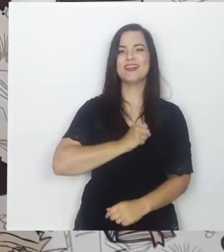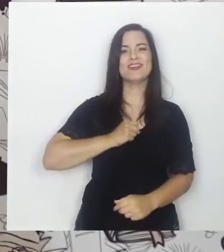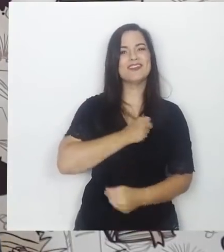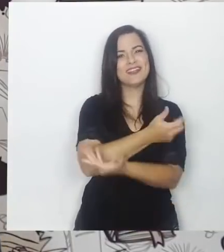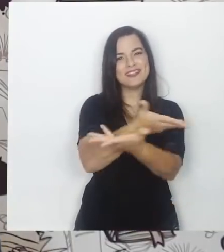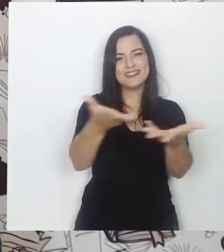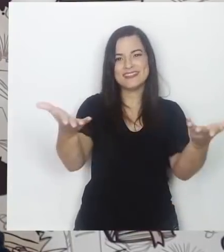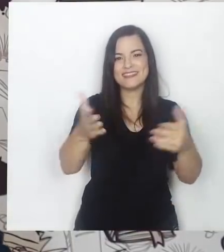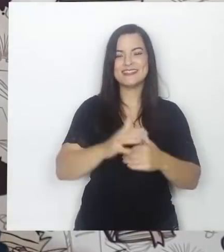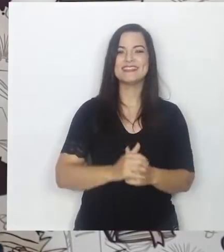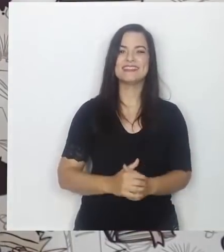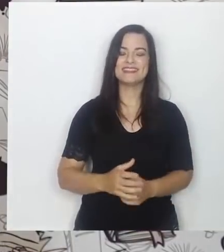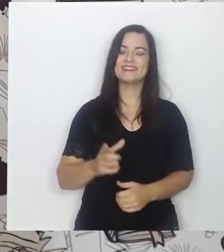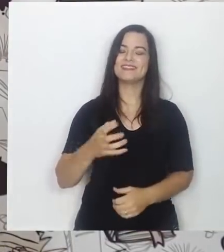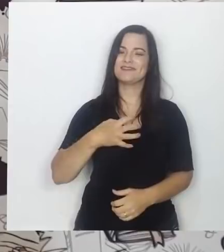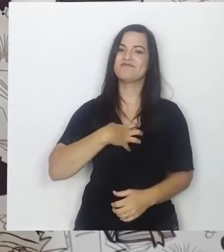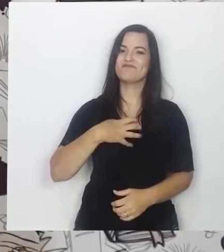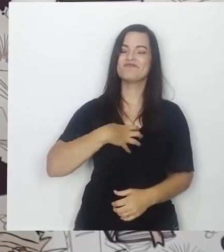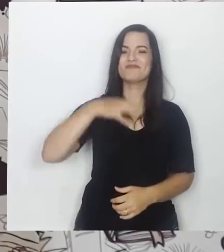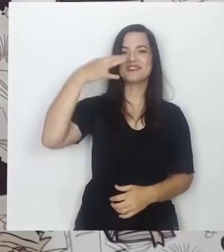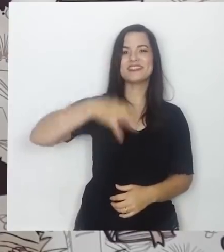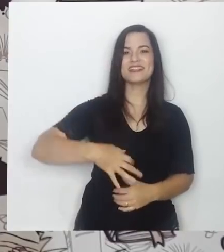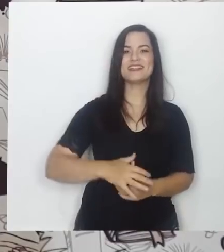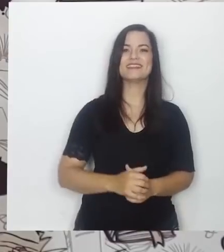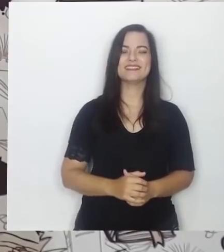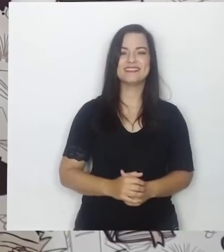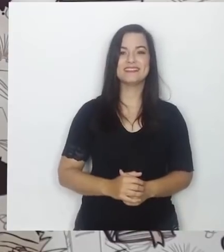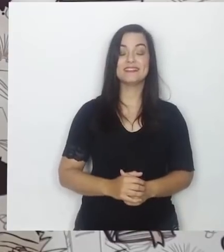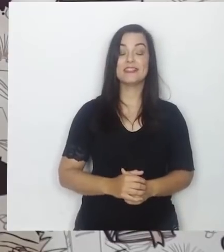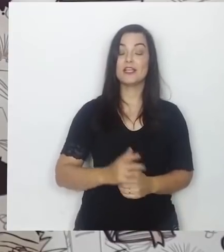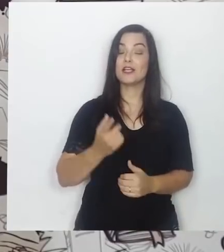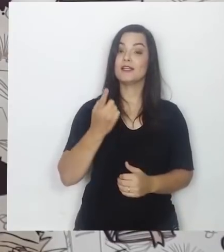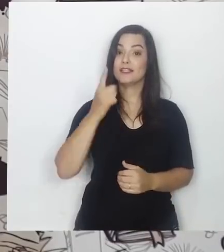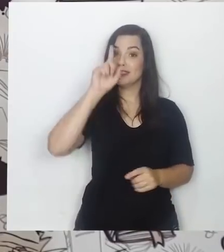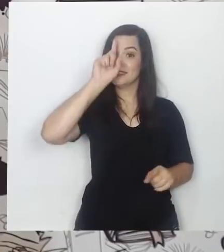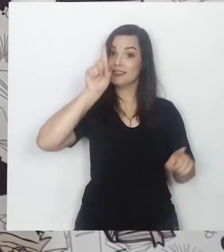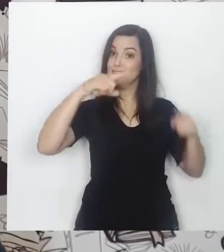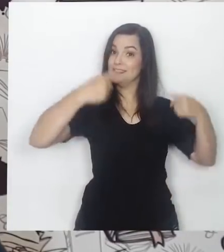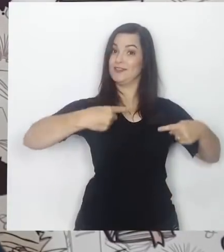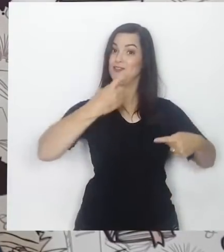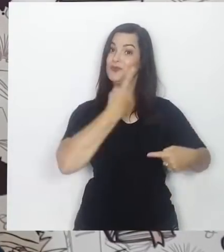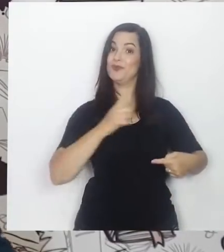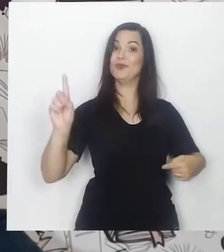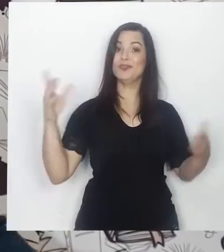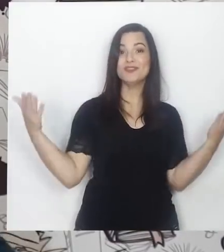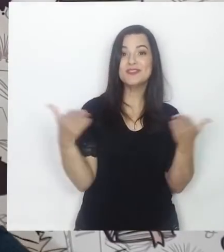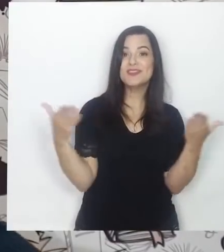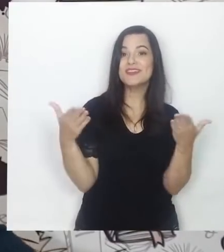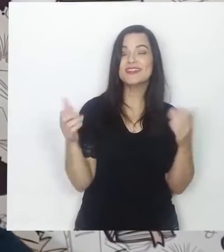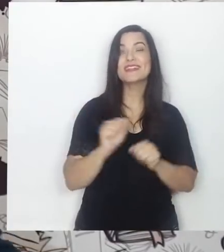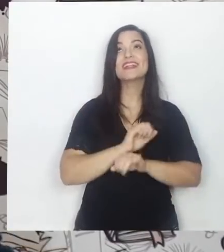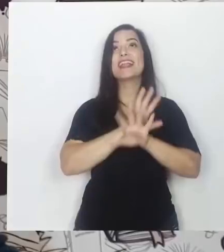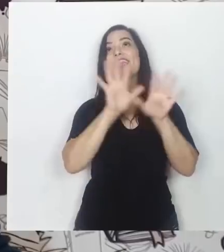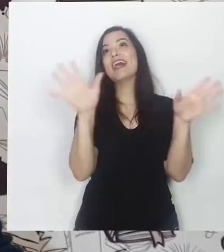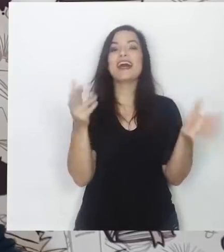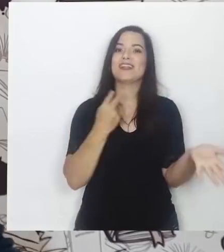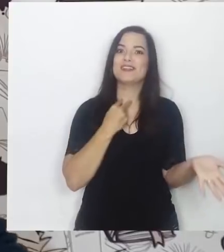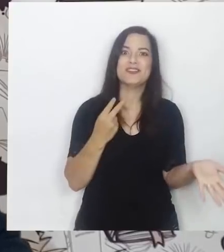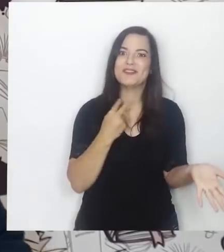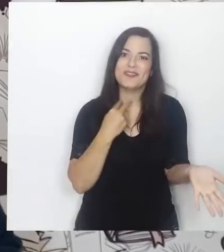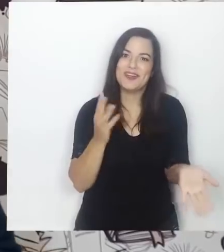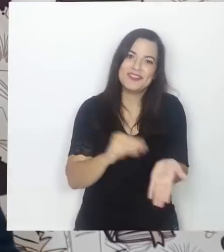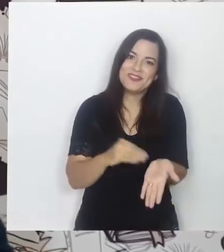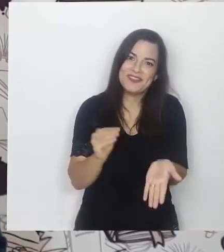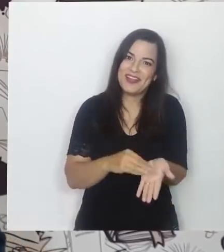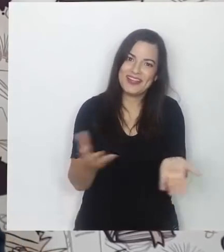disso. E meu último desafio de hoje, claro, não posso deixar vocês sem um desafio,